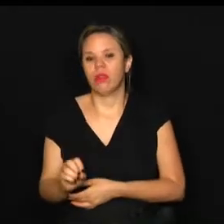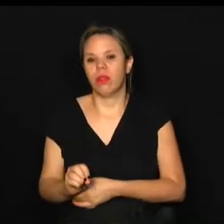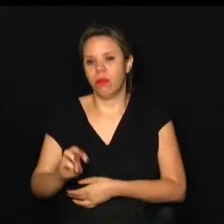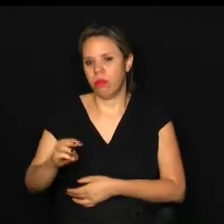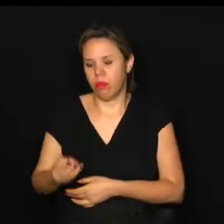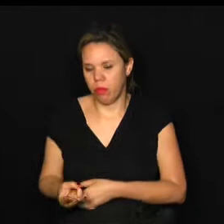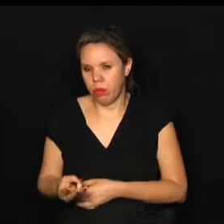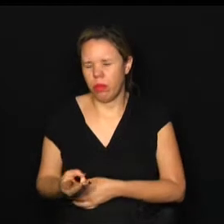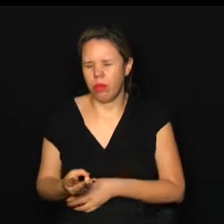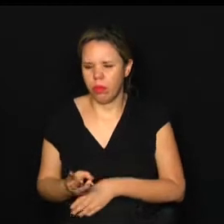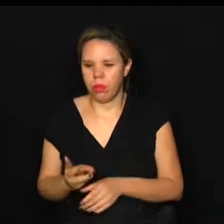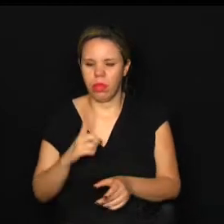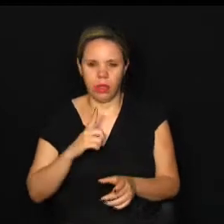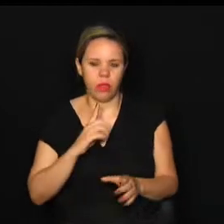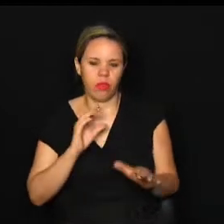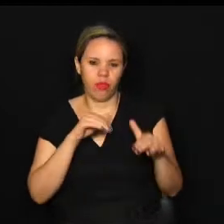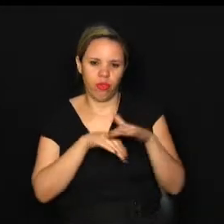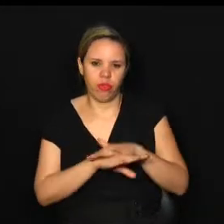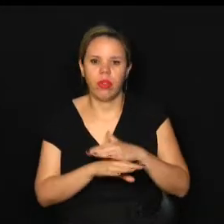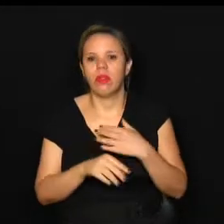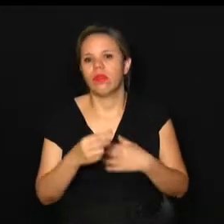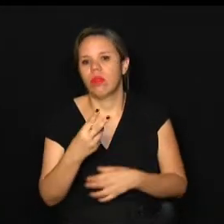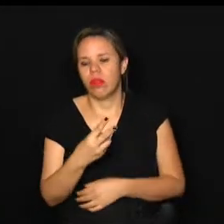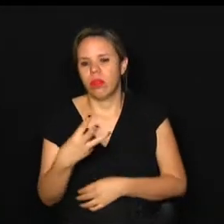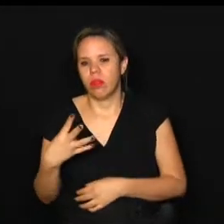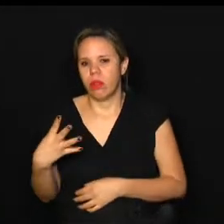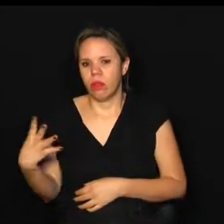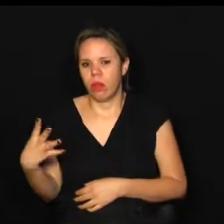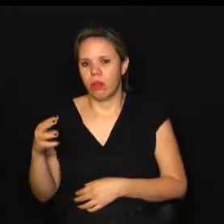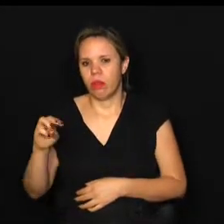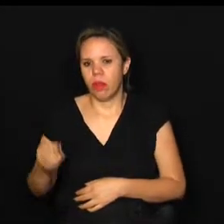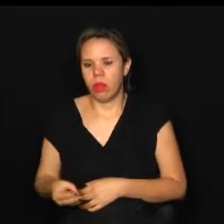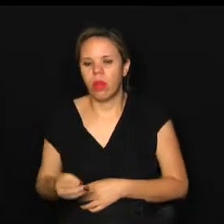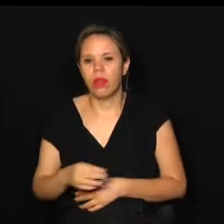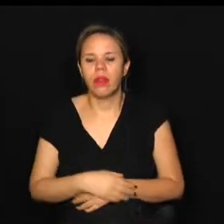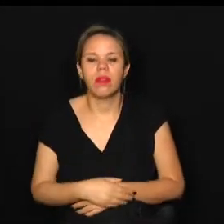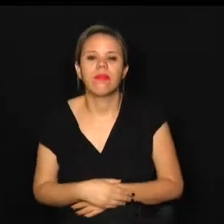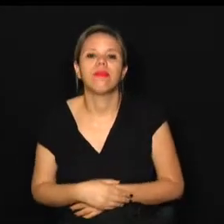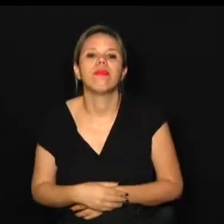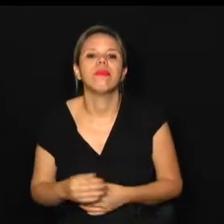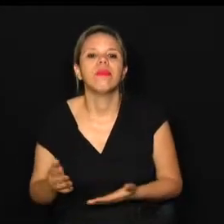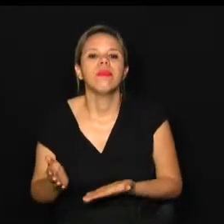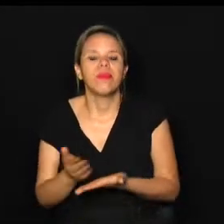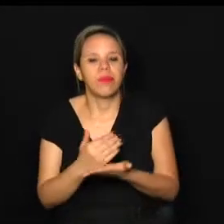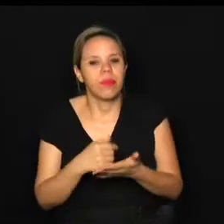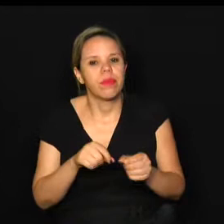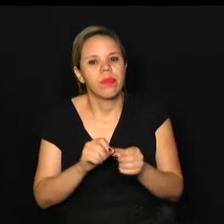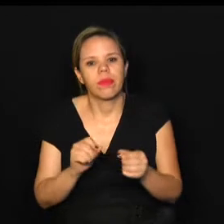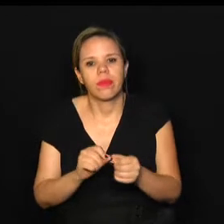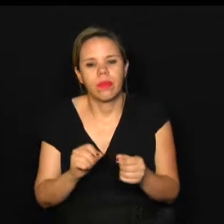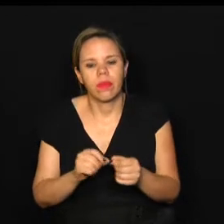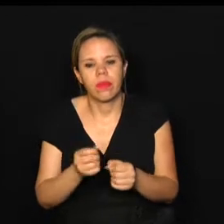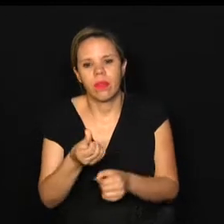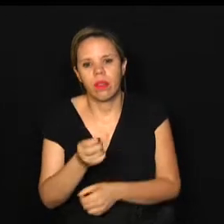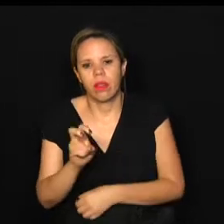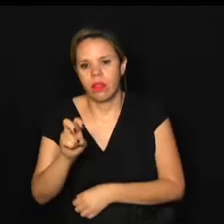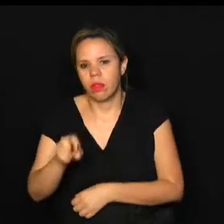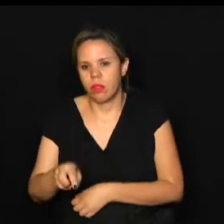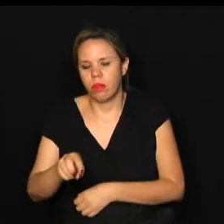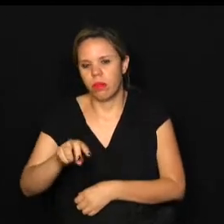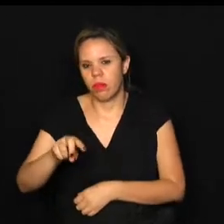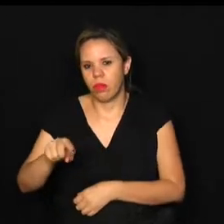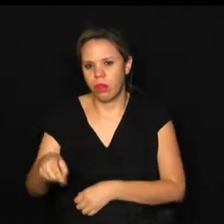previsão orçamentária de 344 milhões e 200 mil. As receitas de contribuições realizou 65,3% do